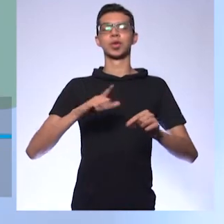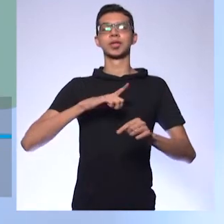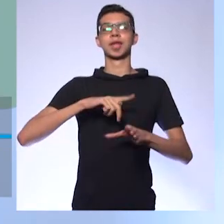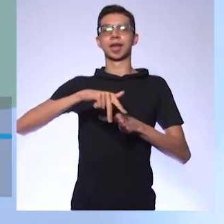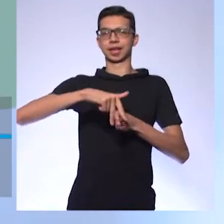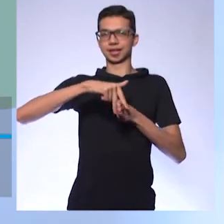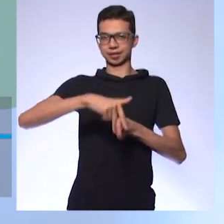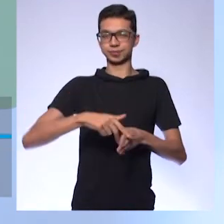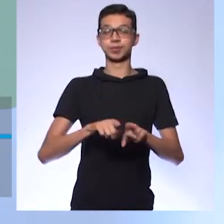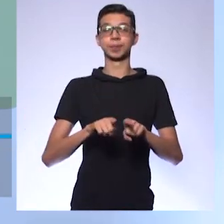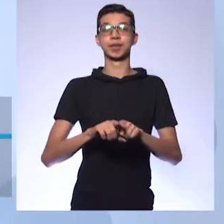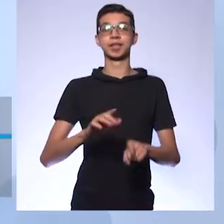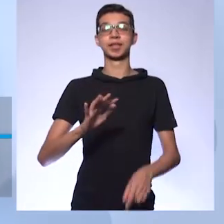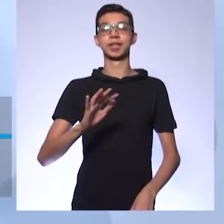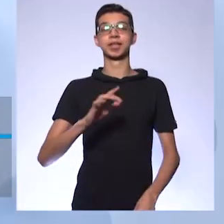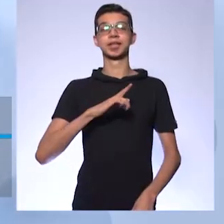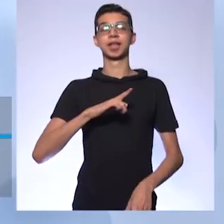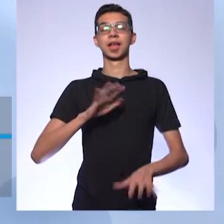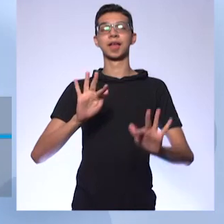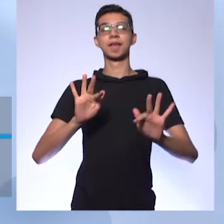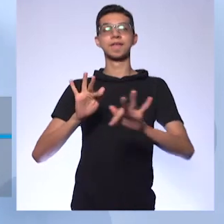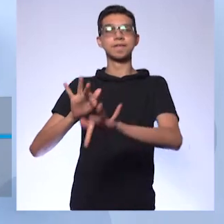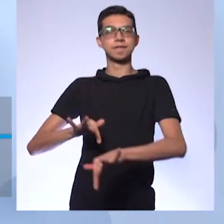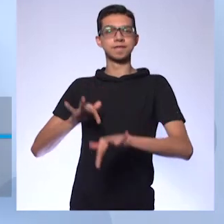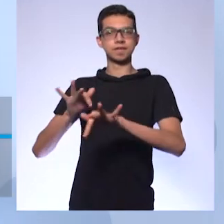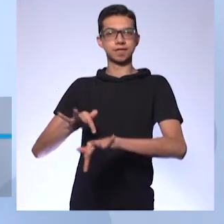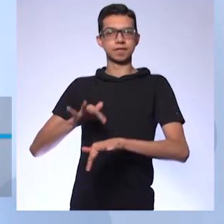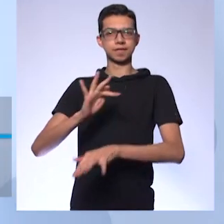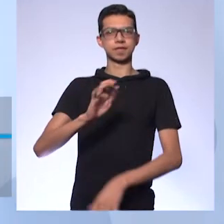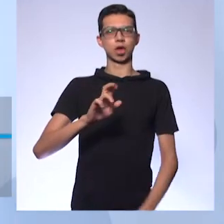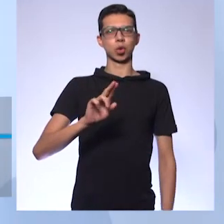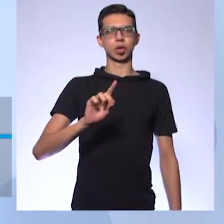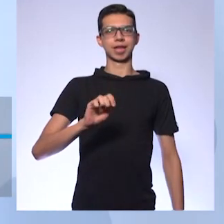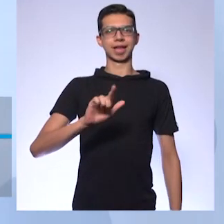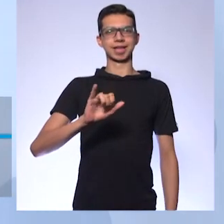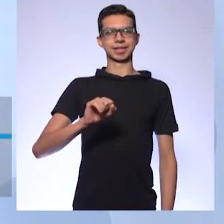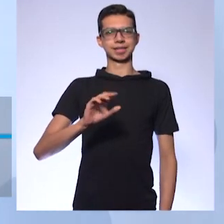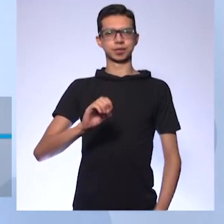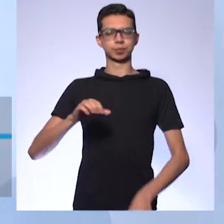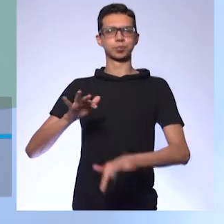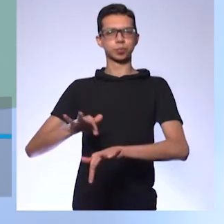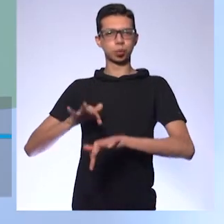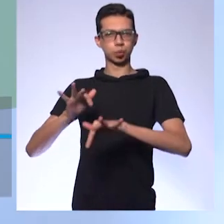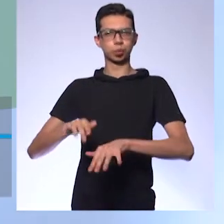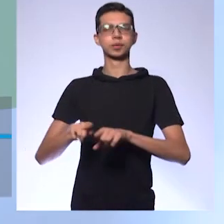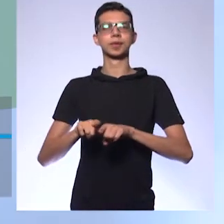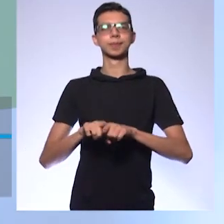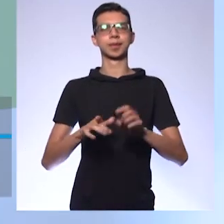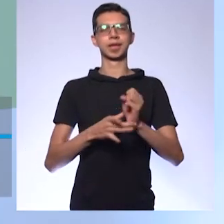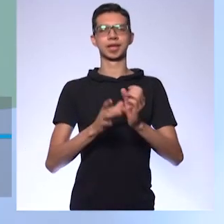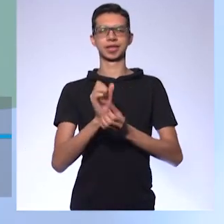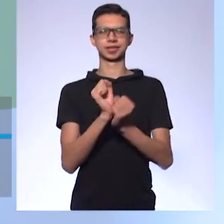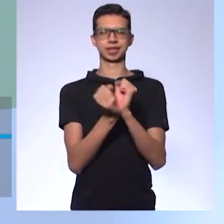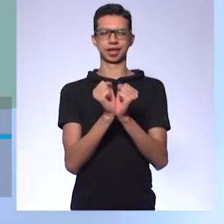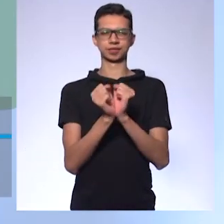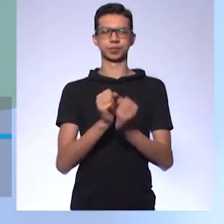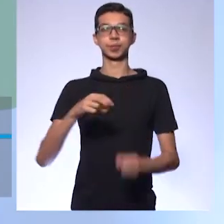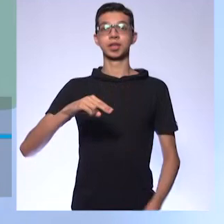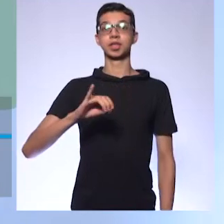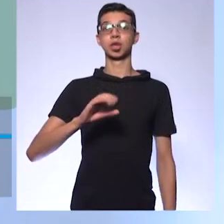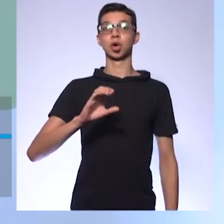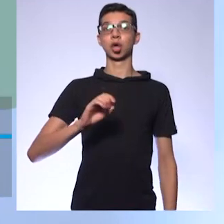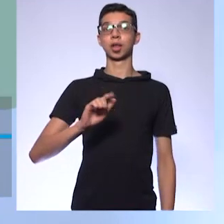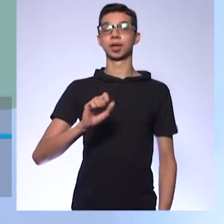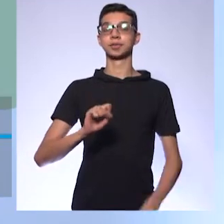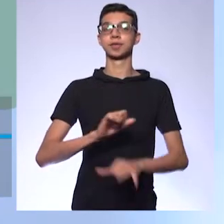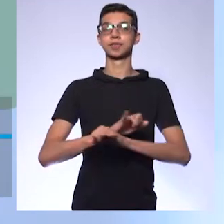Cavalheiros, feudalismo, isso. Escravidão, sim, também. O Nicolas, gladiadores. Gladiadores, Gladiadores?